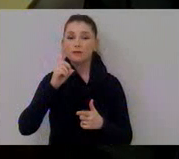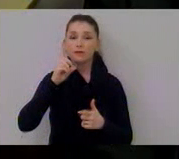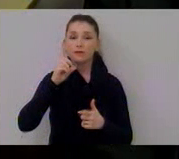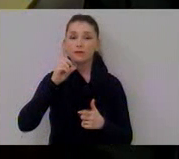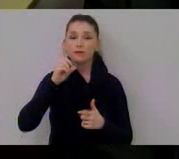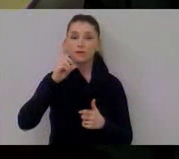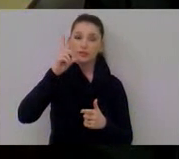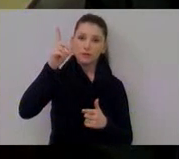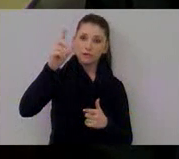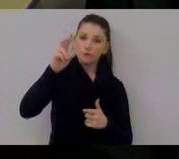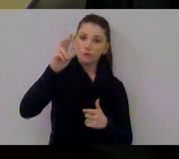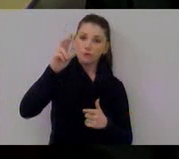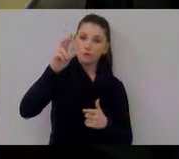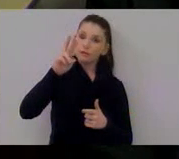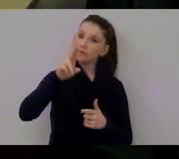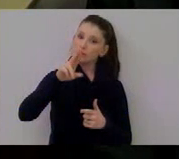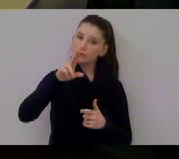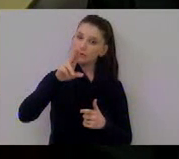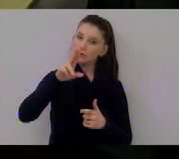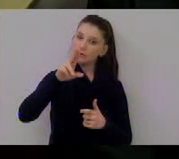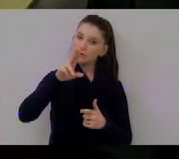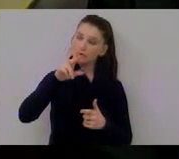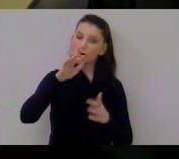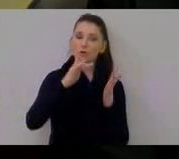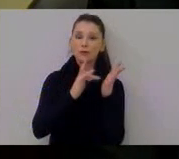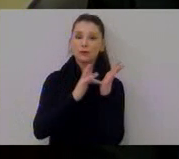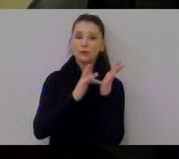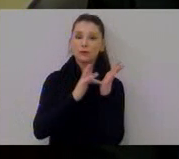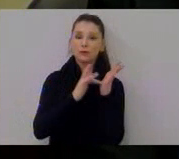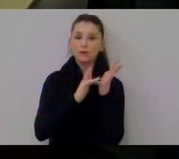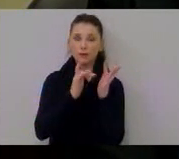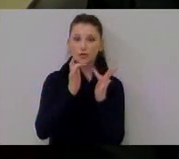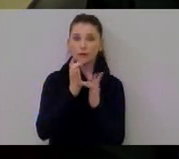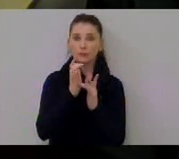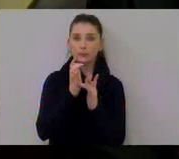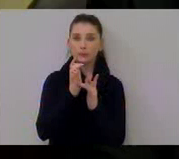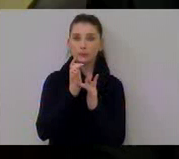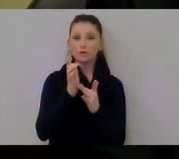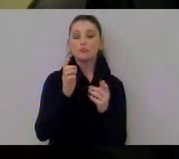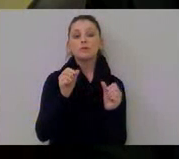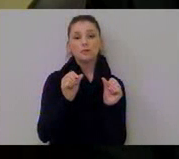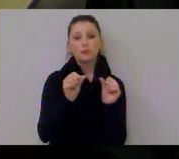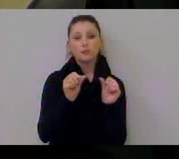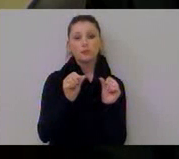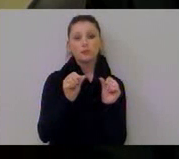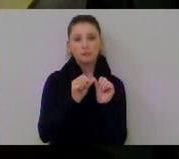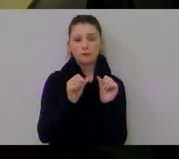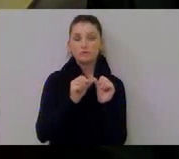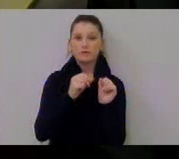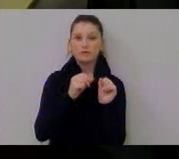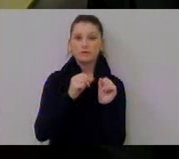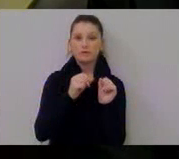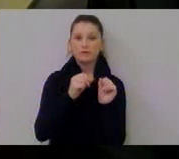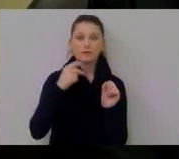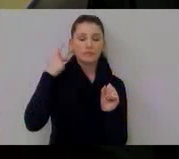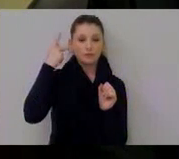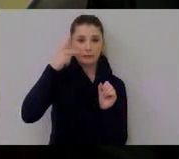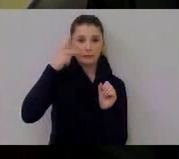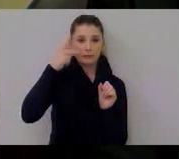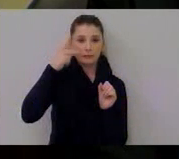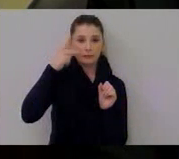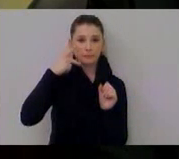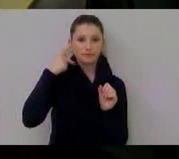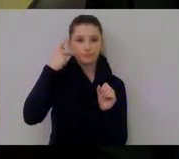fez política em sua passagem aqui na Terra. E